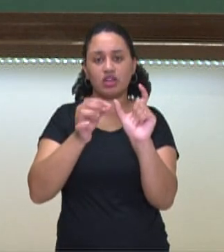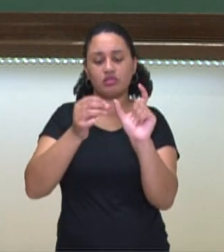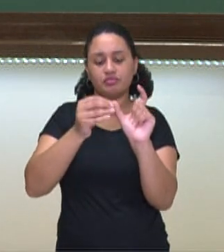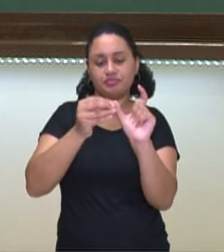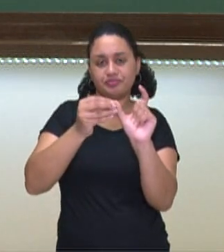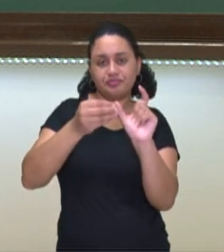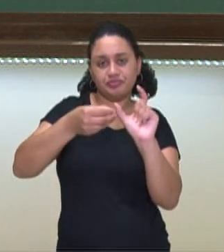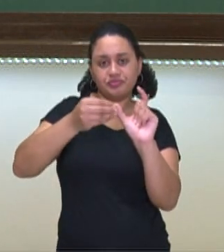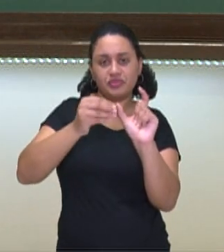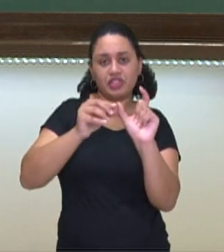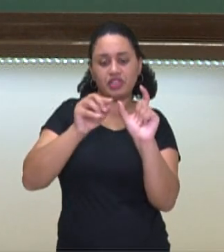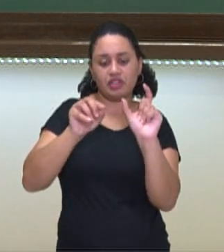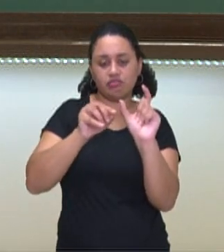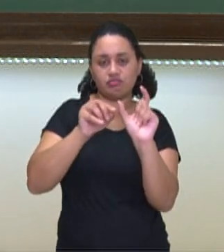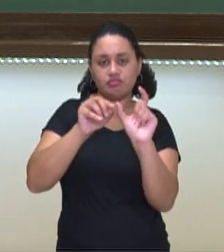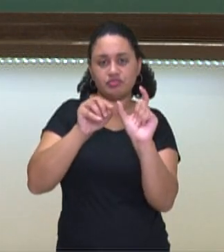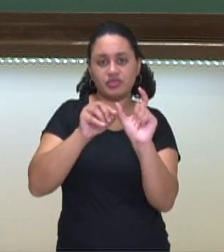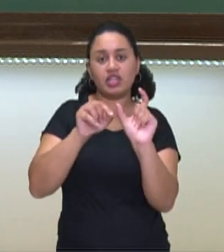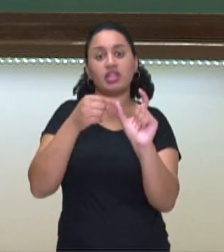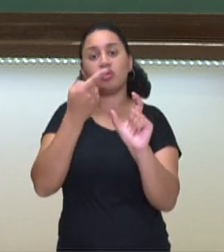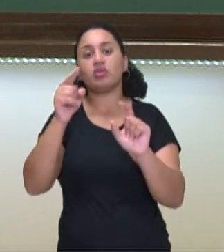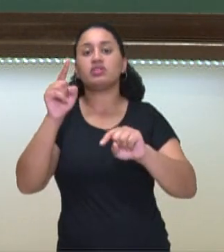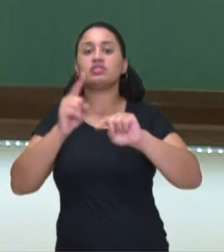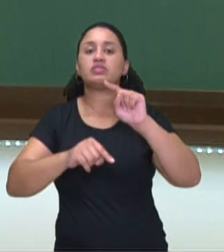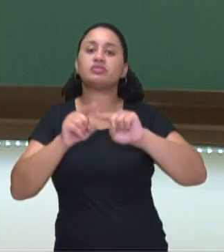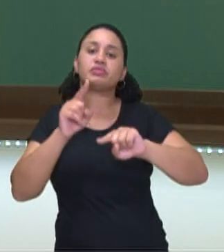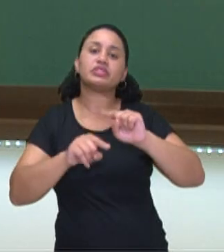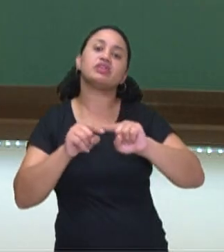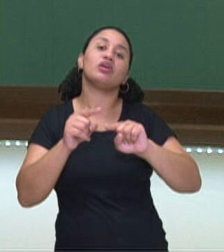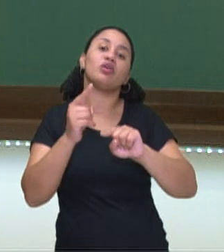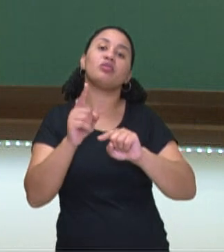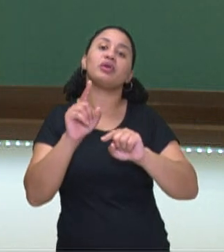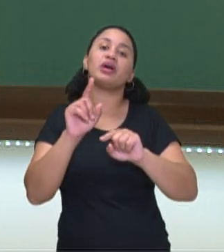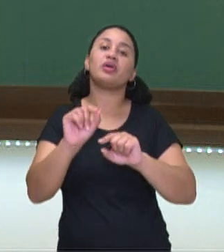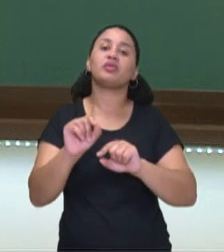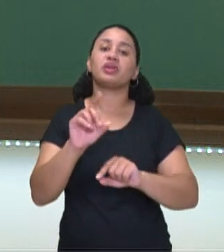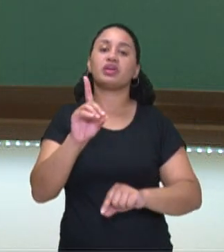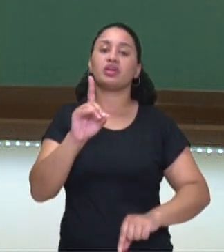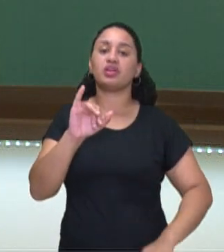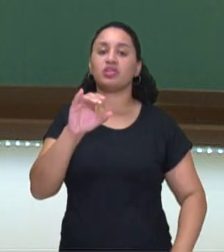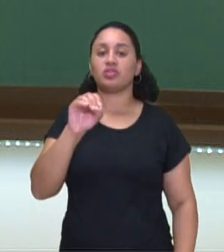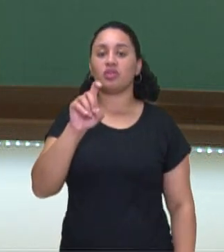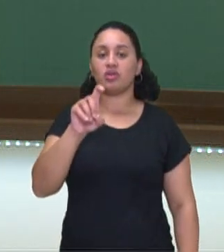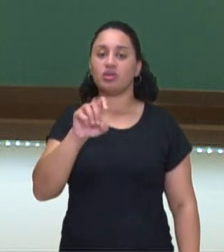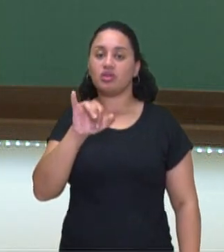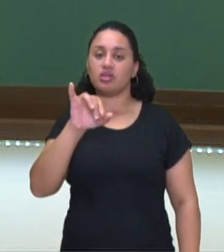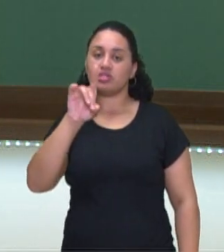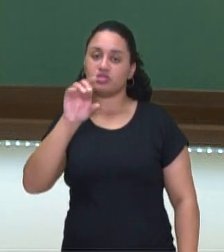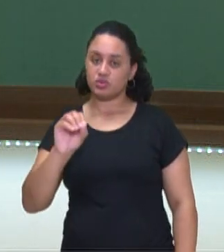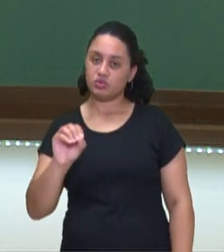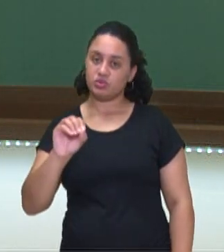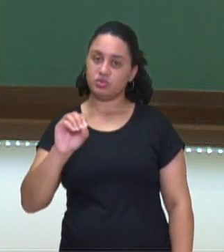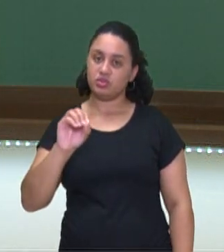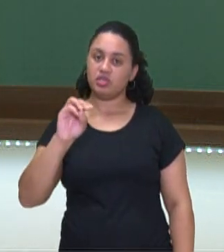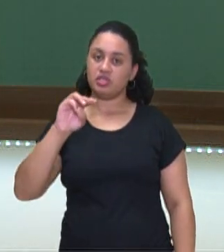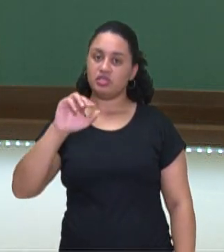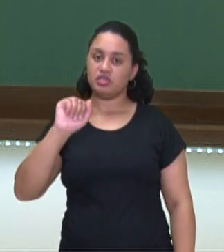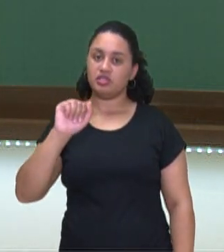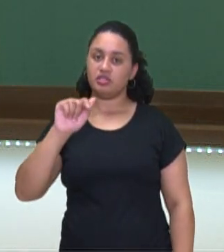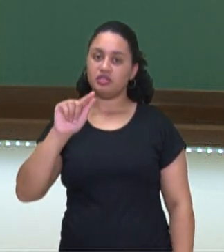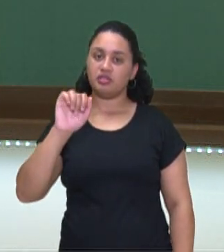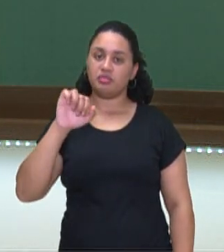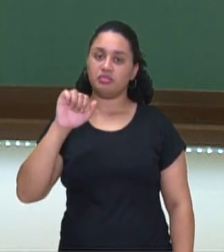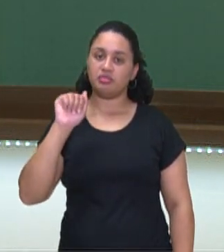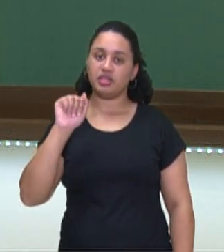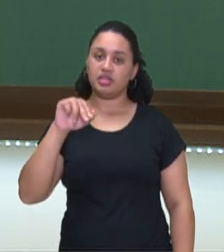da pilha, nós vamos ter outras substâncias, uma delas o dióxido de manganês, onde nós vamos encontrar substâncias